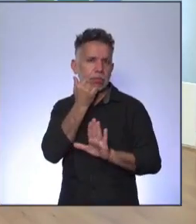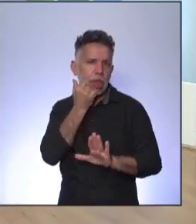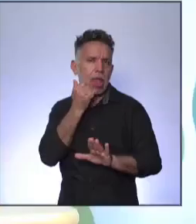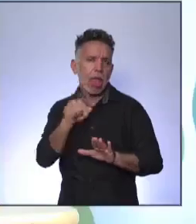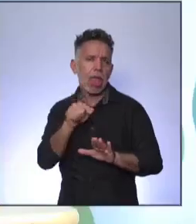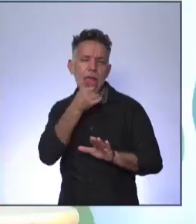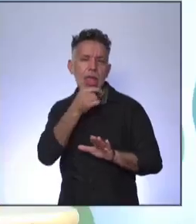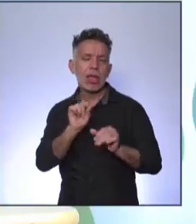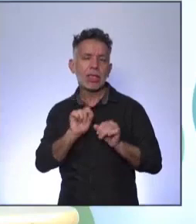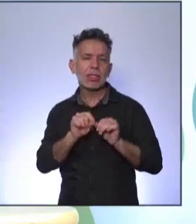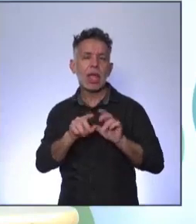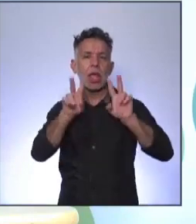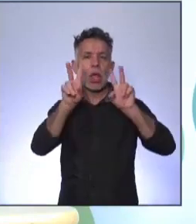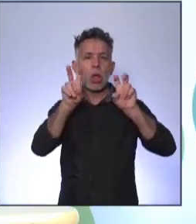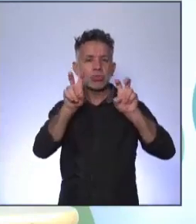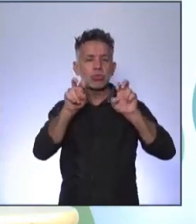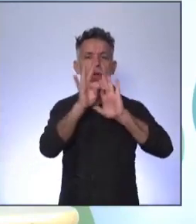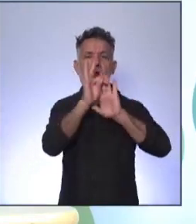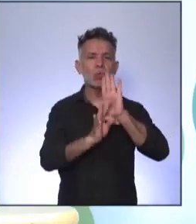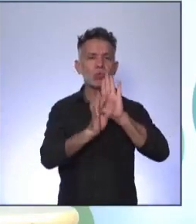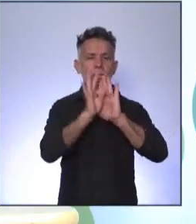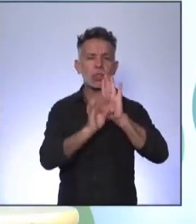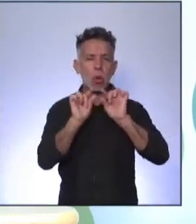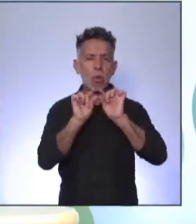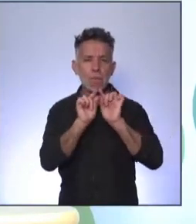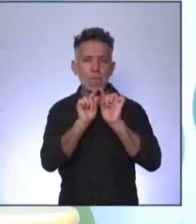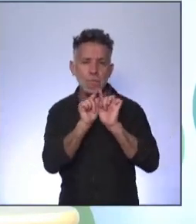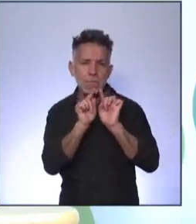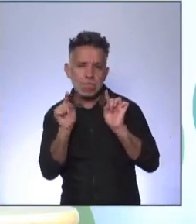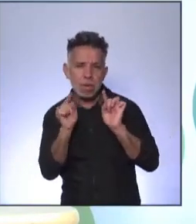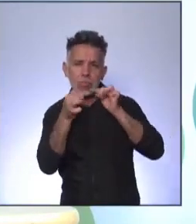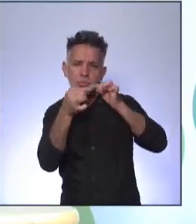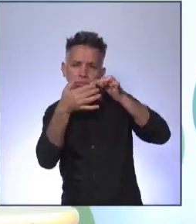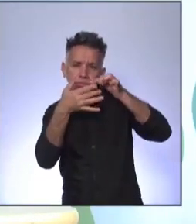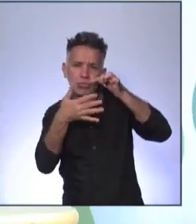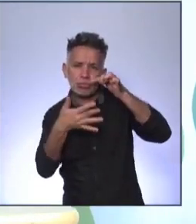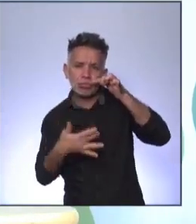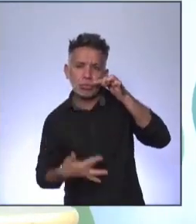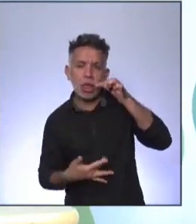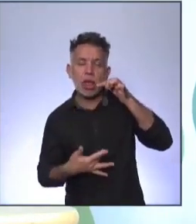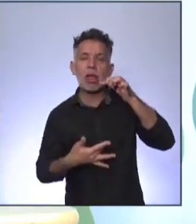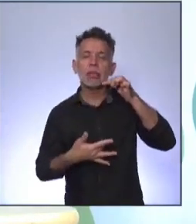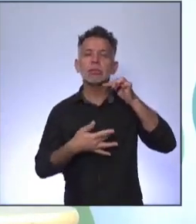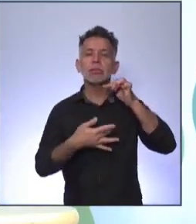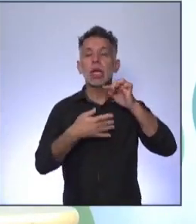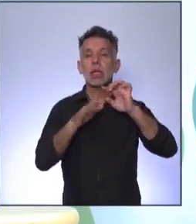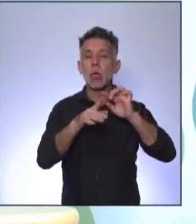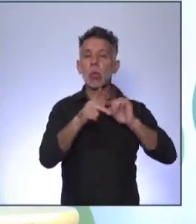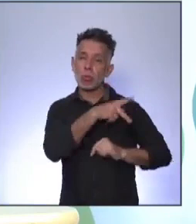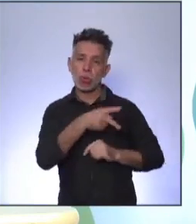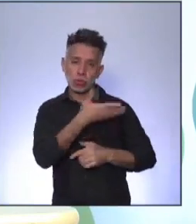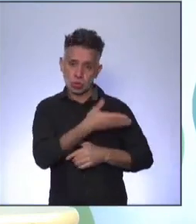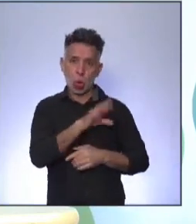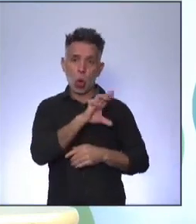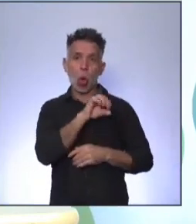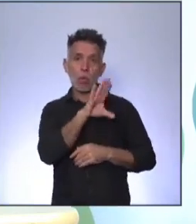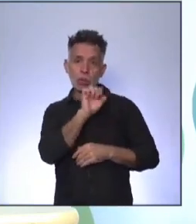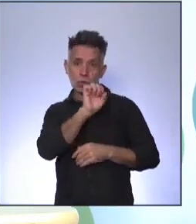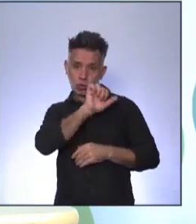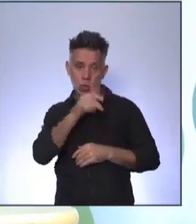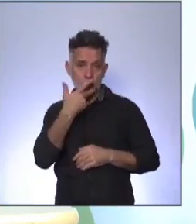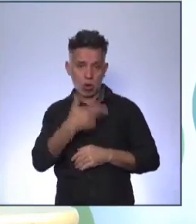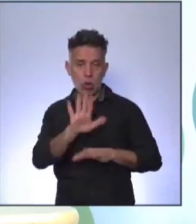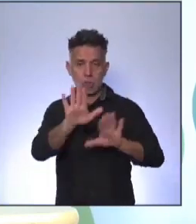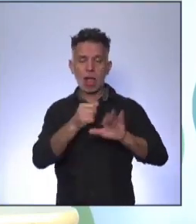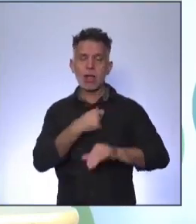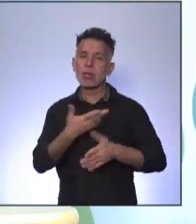daí é um fragmento, né, um texto pequeno de uma narrativa, como o professor Robson falou, né, mas é uma situação bem real do que está acontecendo.